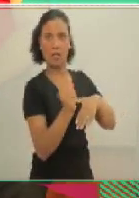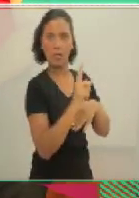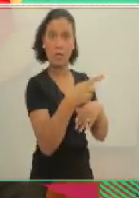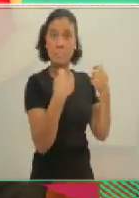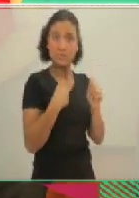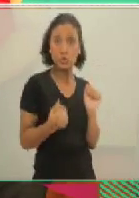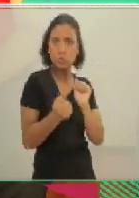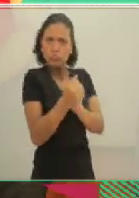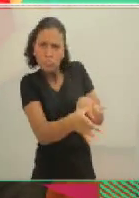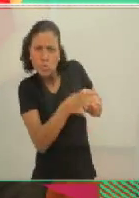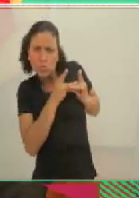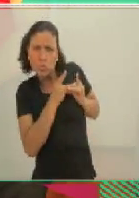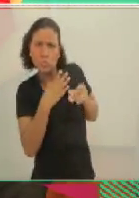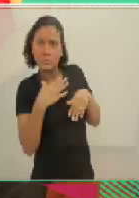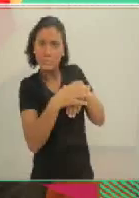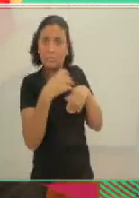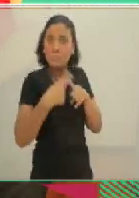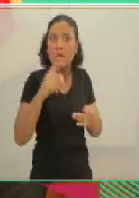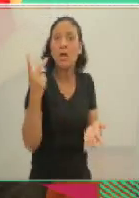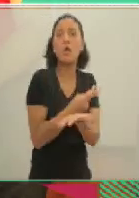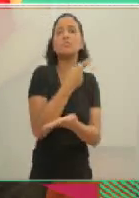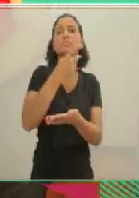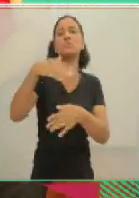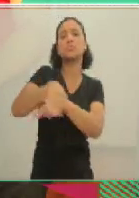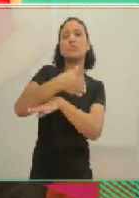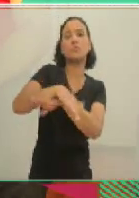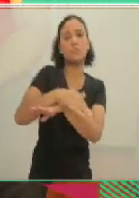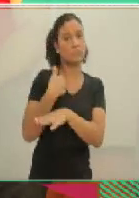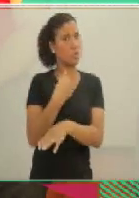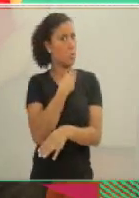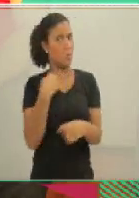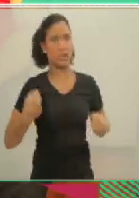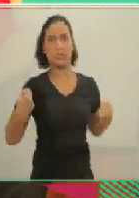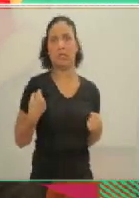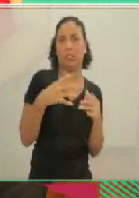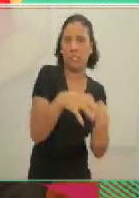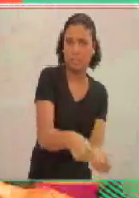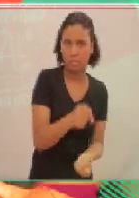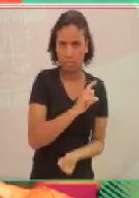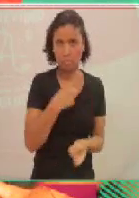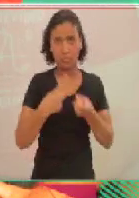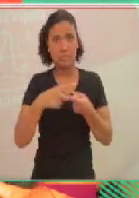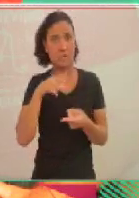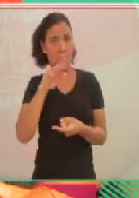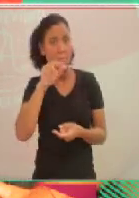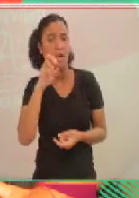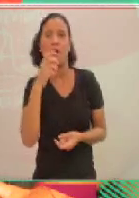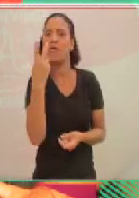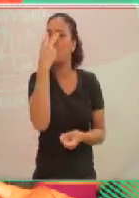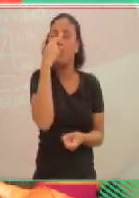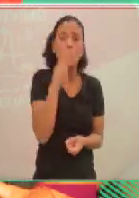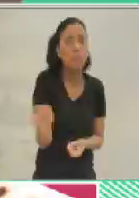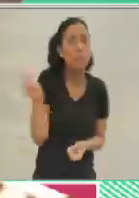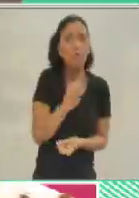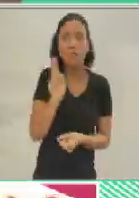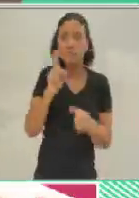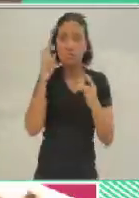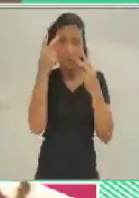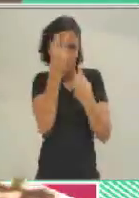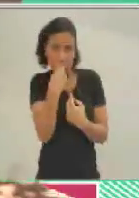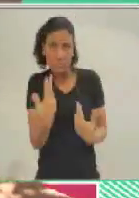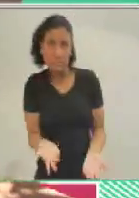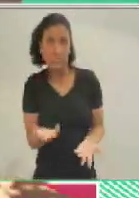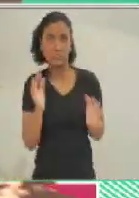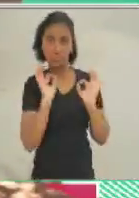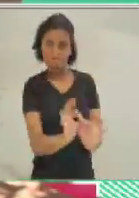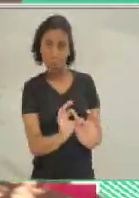porque se acontecer alguma coisa na rua, eu não vou poder te defender, que a mamãe não enxerga. Você sabe, né, que a mamãe não enxerga. Pronto, daí por diante nós ganhamos o mundo. A gente ia